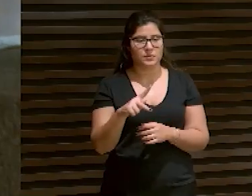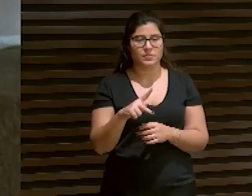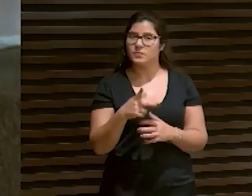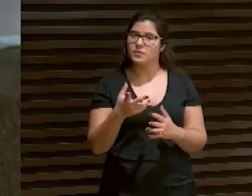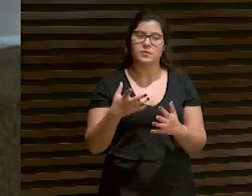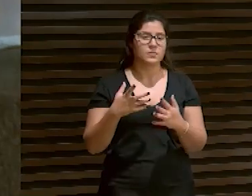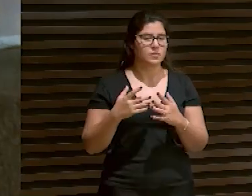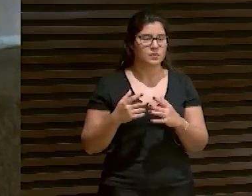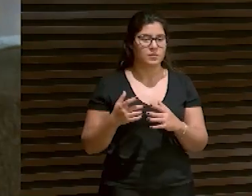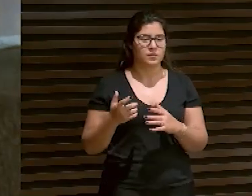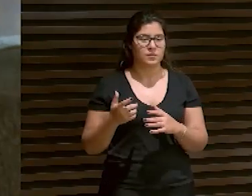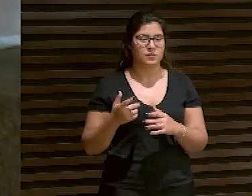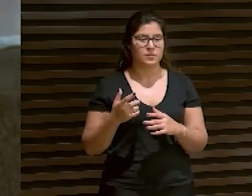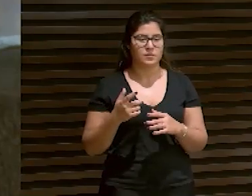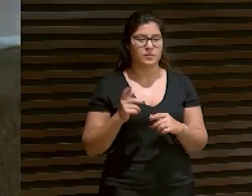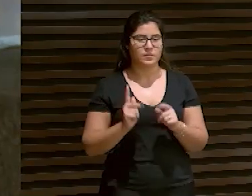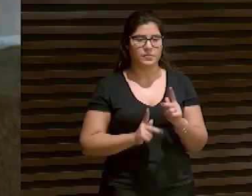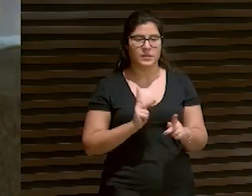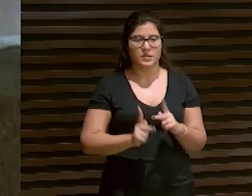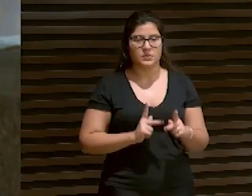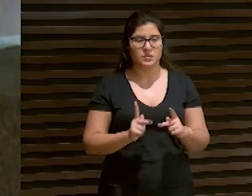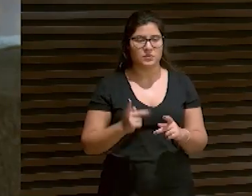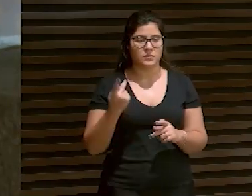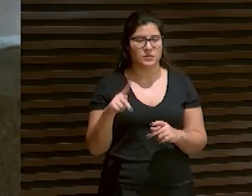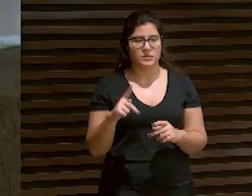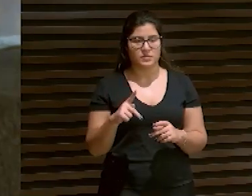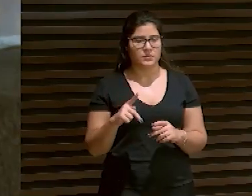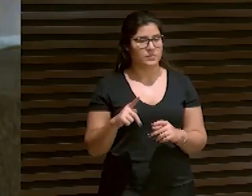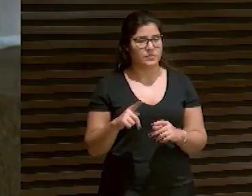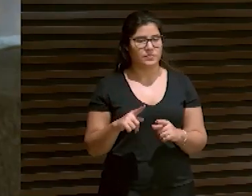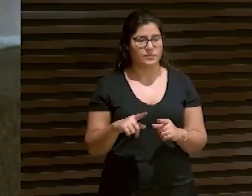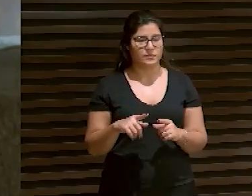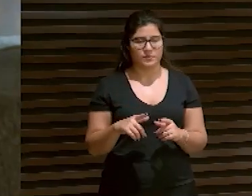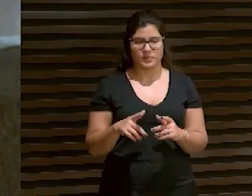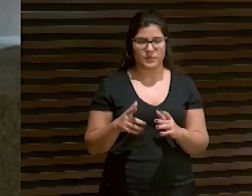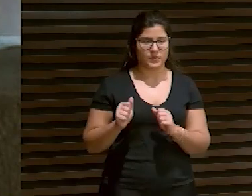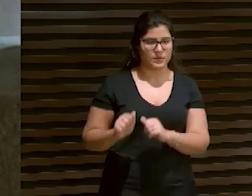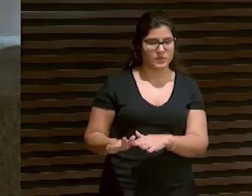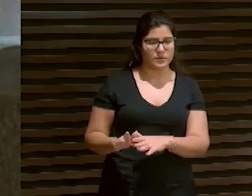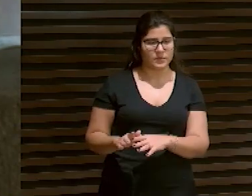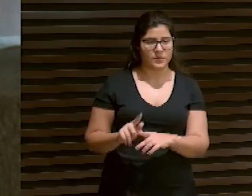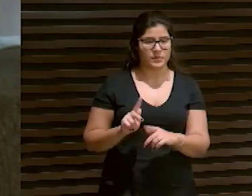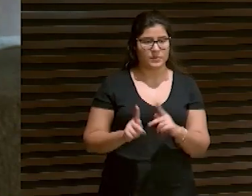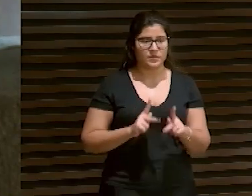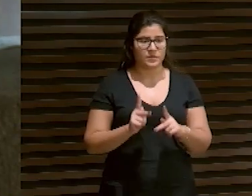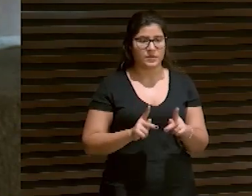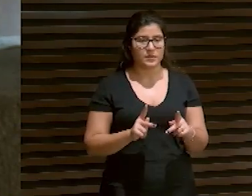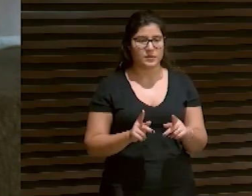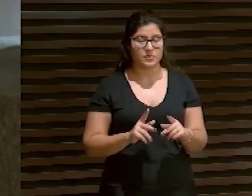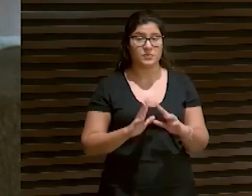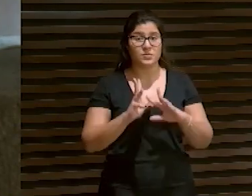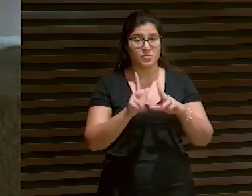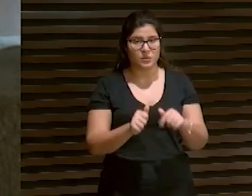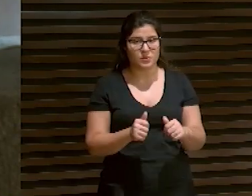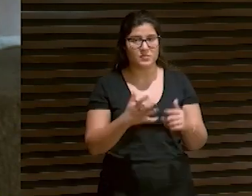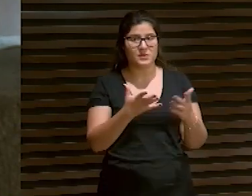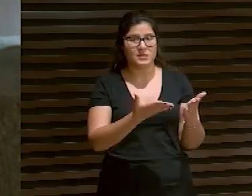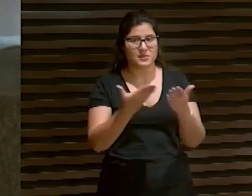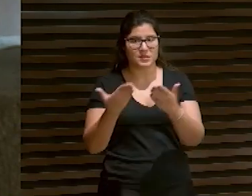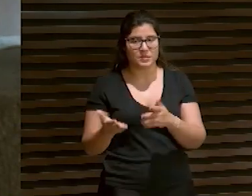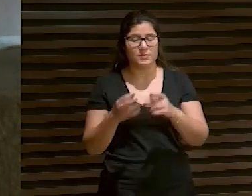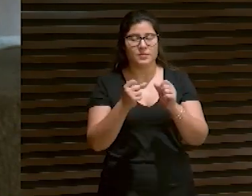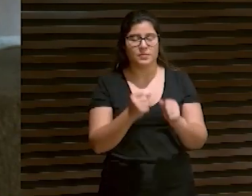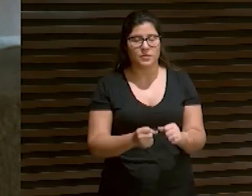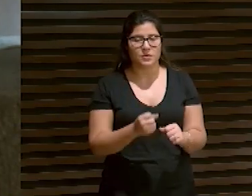receberam. Mas a todos o quanto o recebe, pode ser chamado Filho de Deus. E